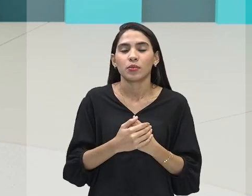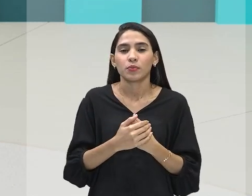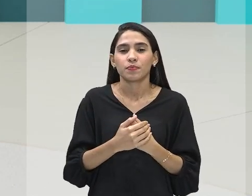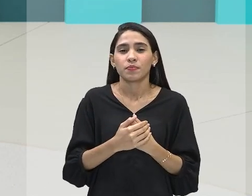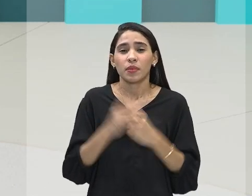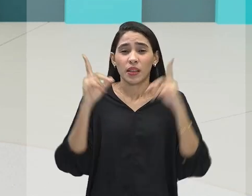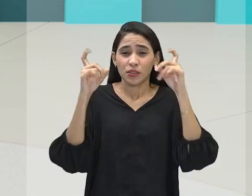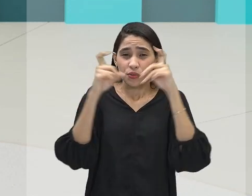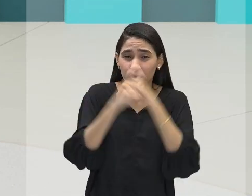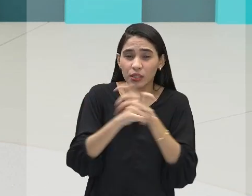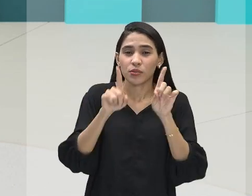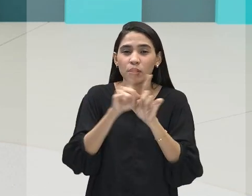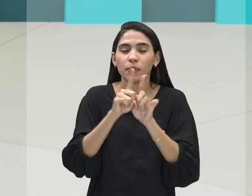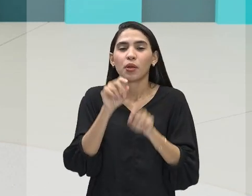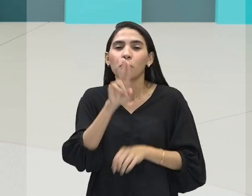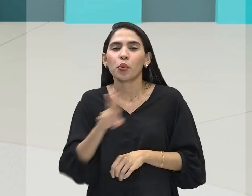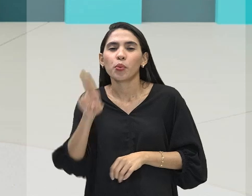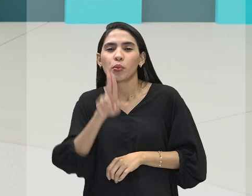vai utilizar